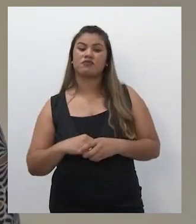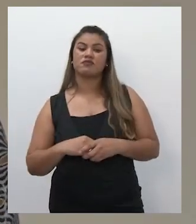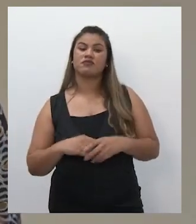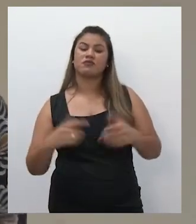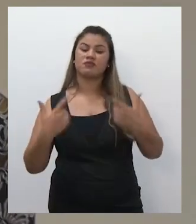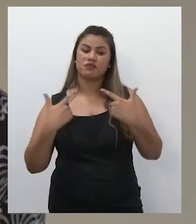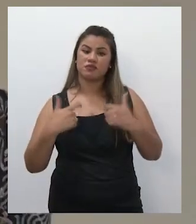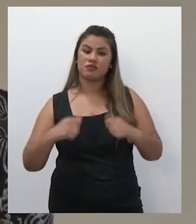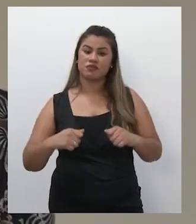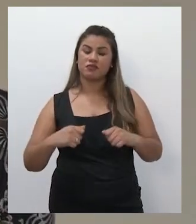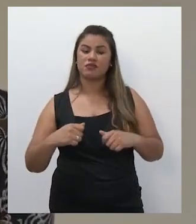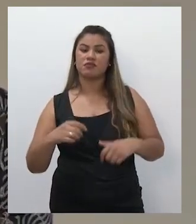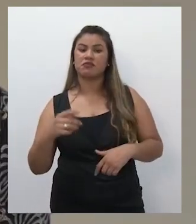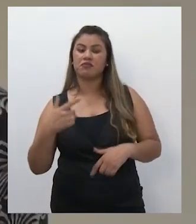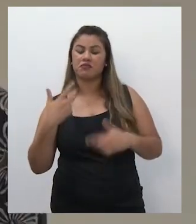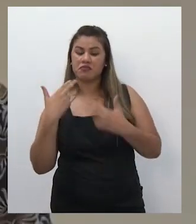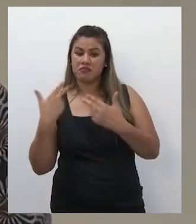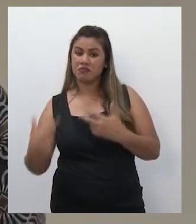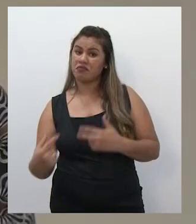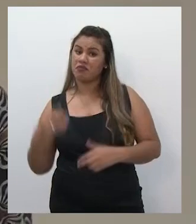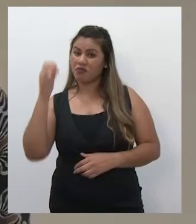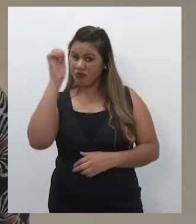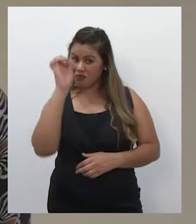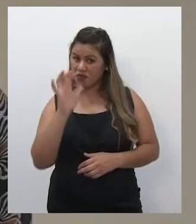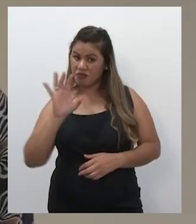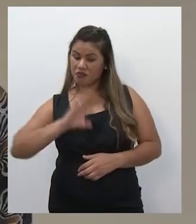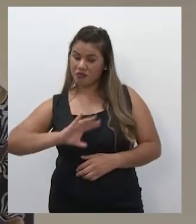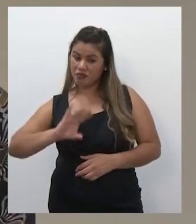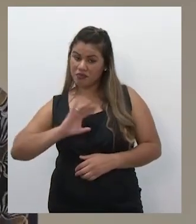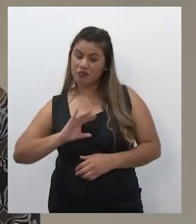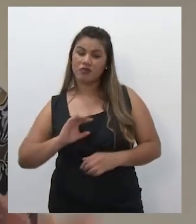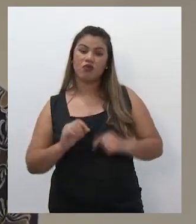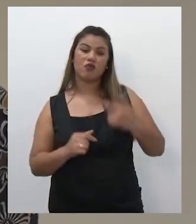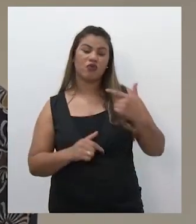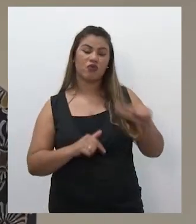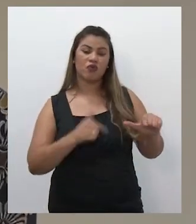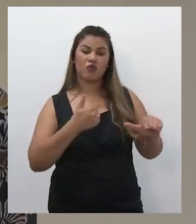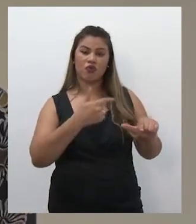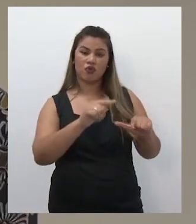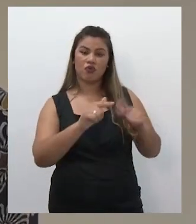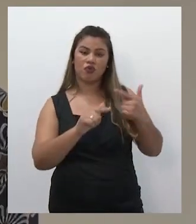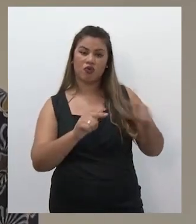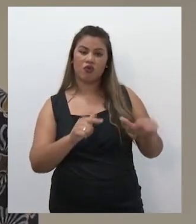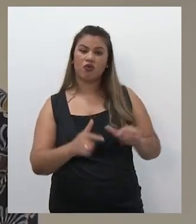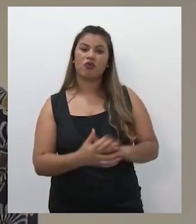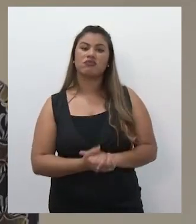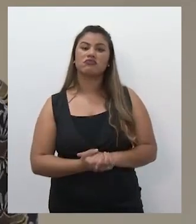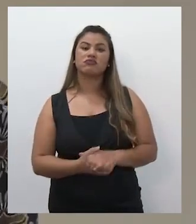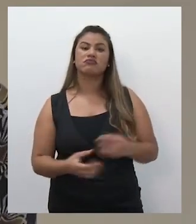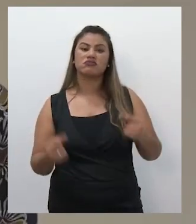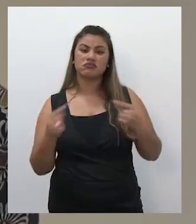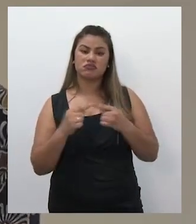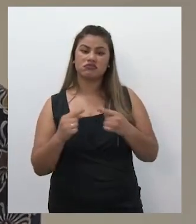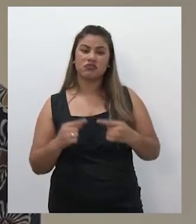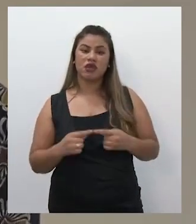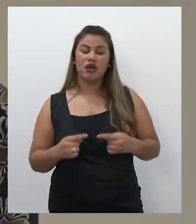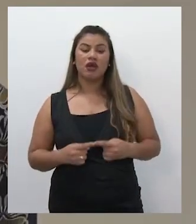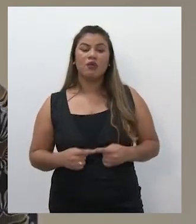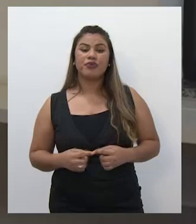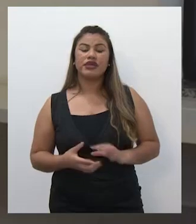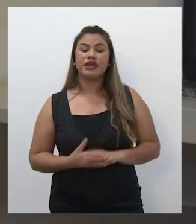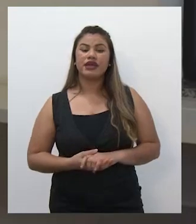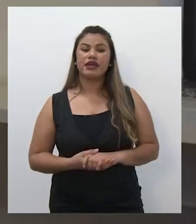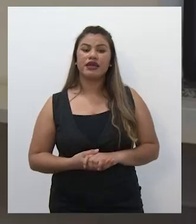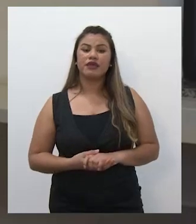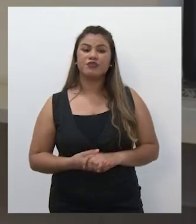língua materna quanto em outros idiomas, a capacidade de lidar também, de se comunicar através das artes, mas a gente tem